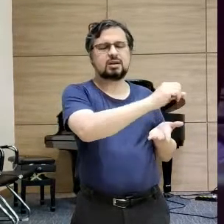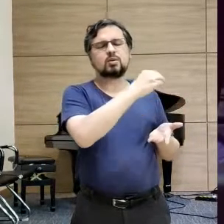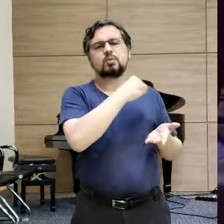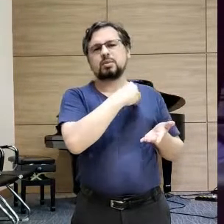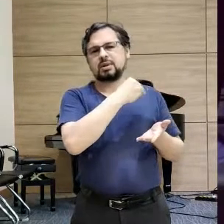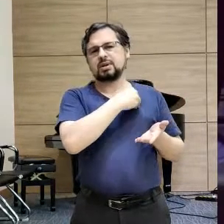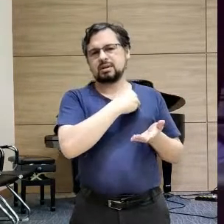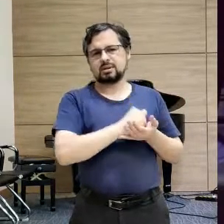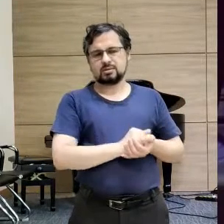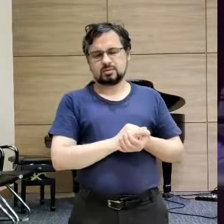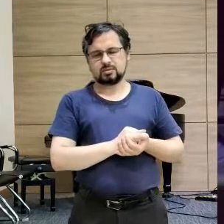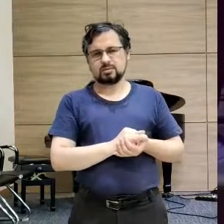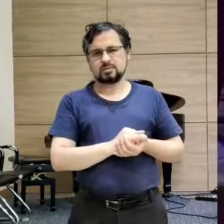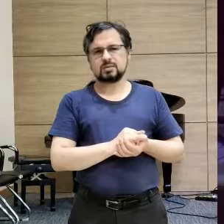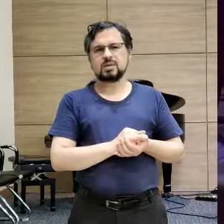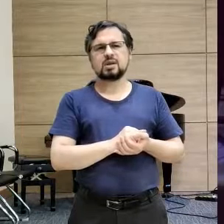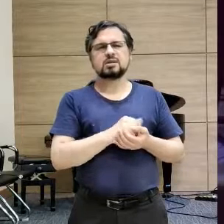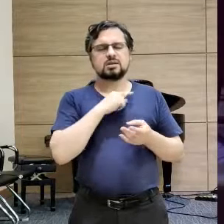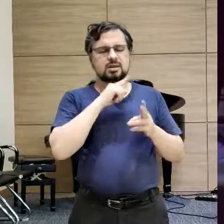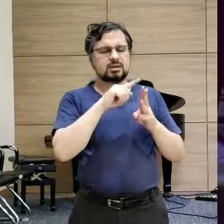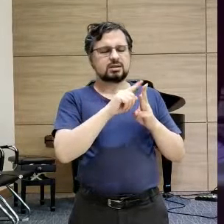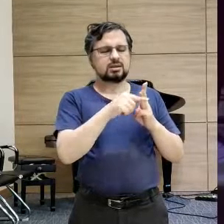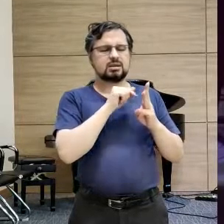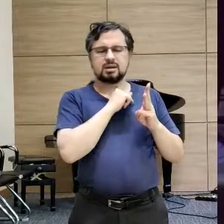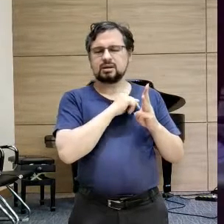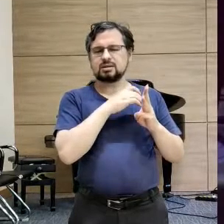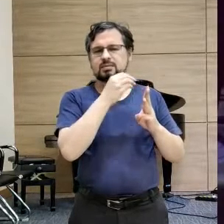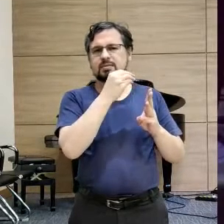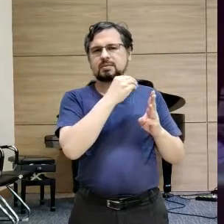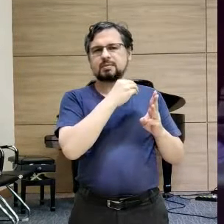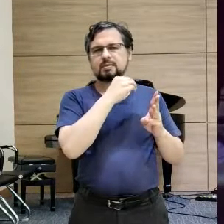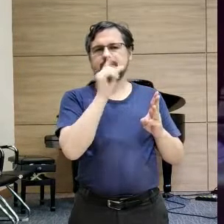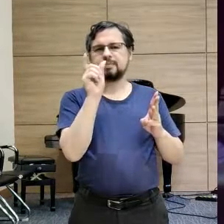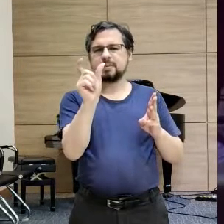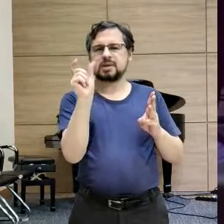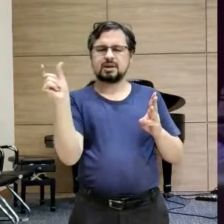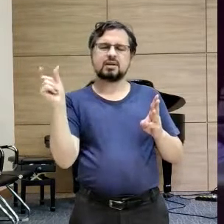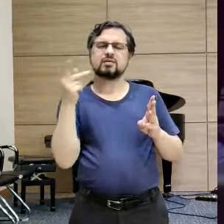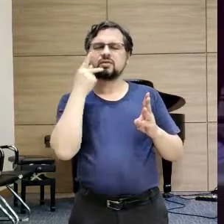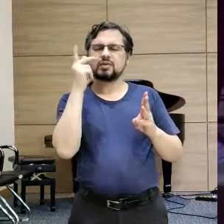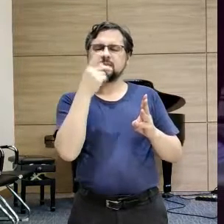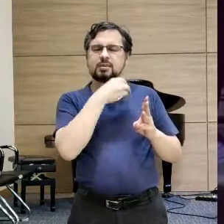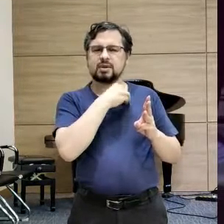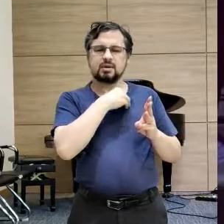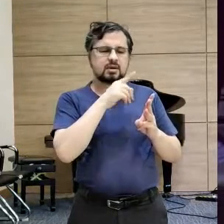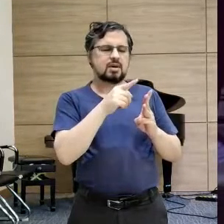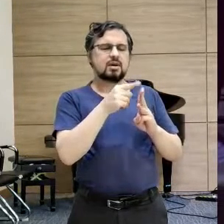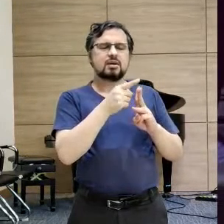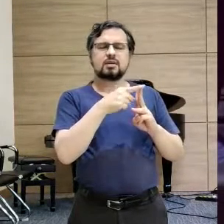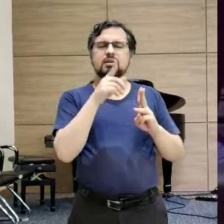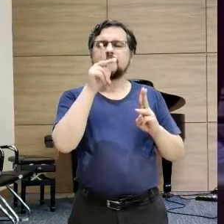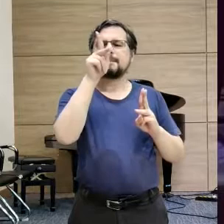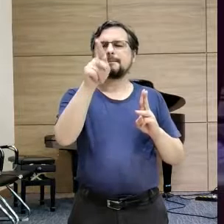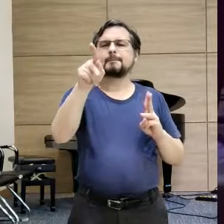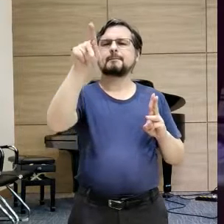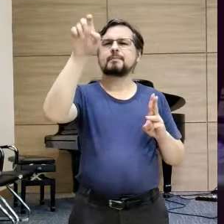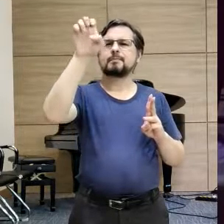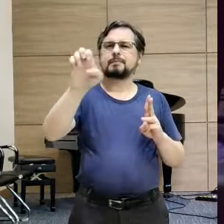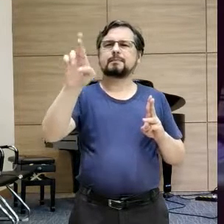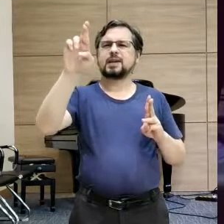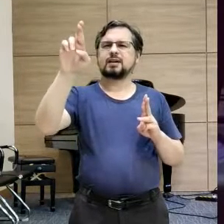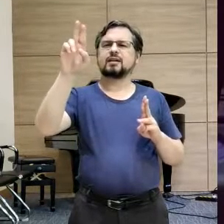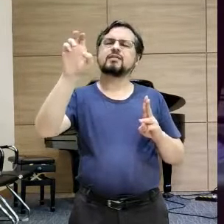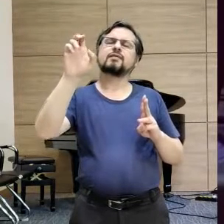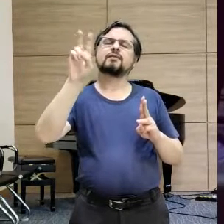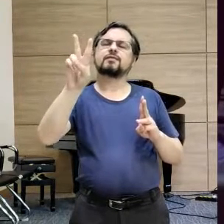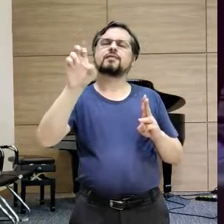perversão, lembra? 3 palavras, a primeira transgressão, segunda a iniquidade. Senhor, eu fui perverso, eu